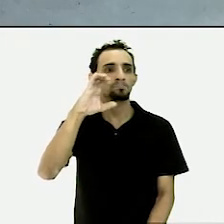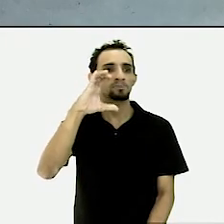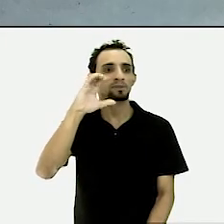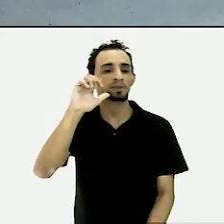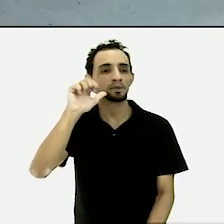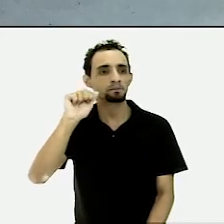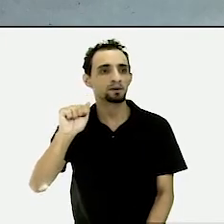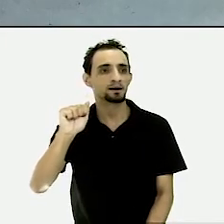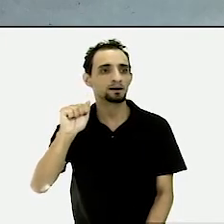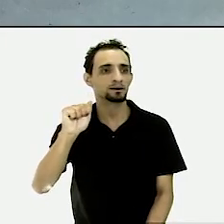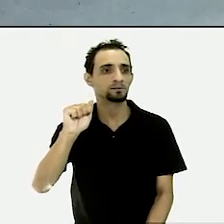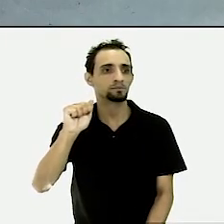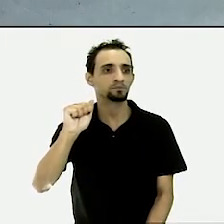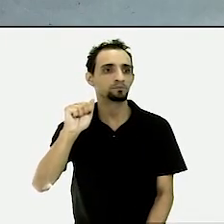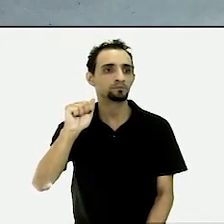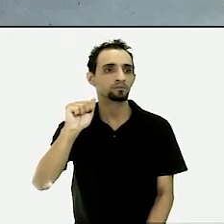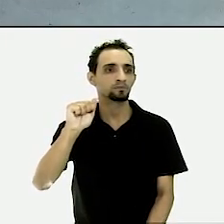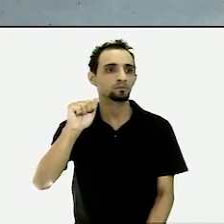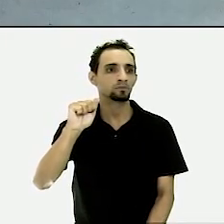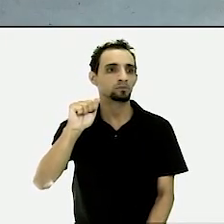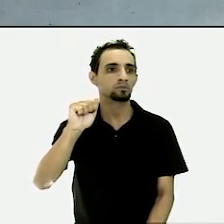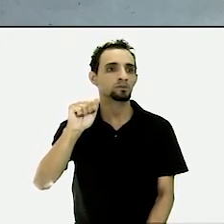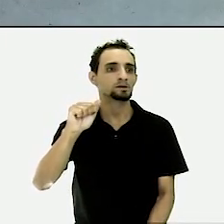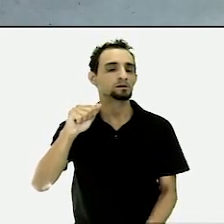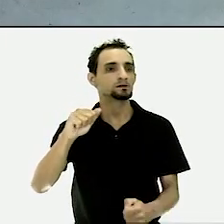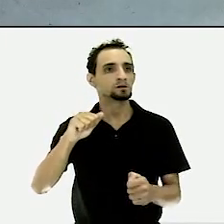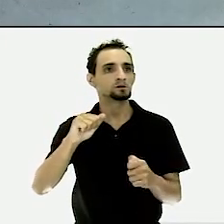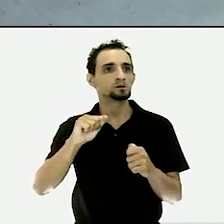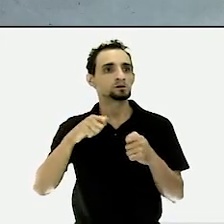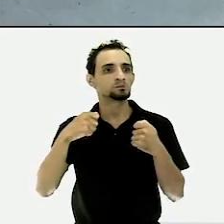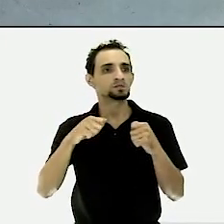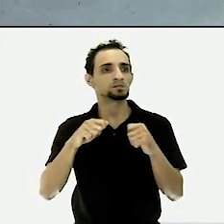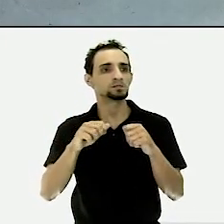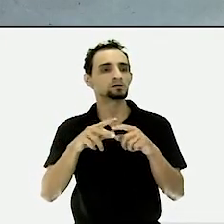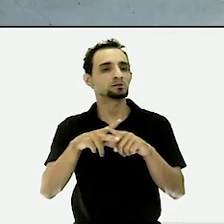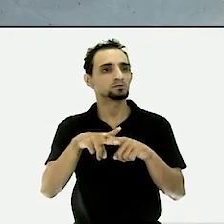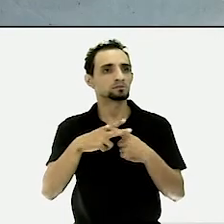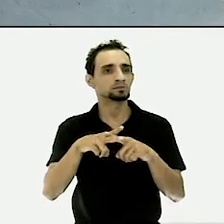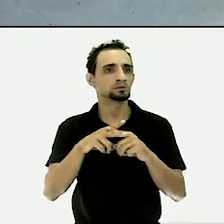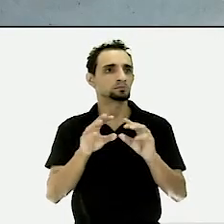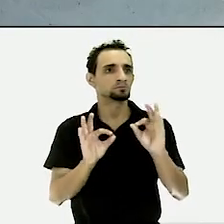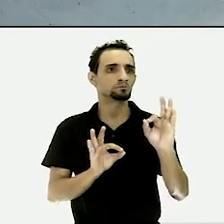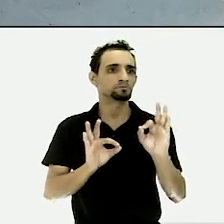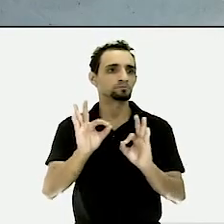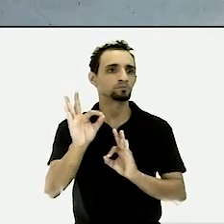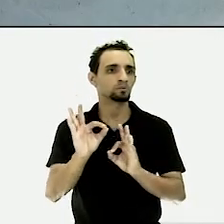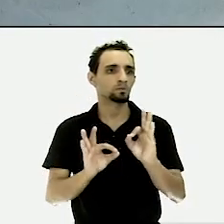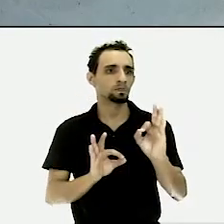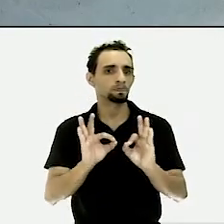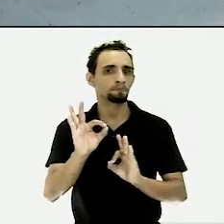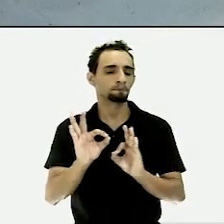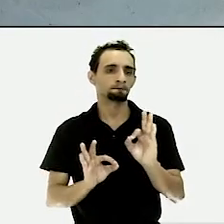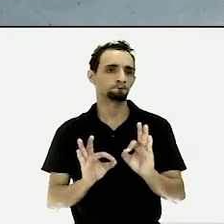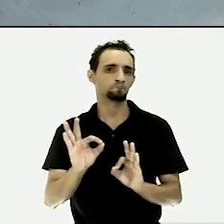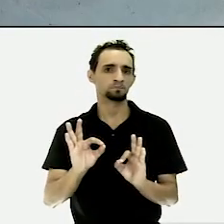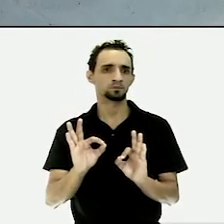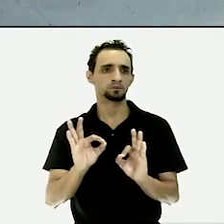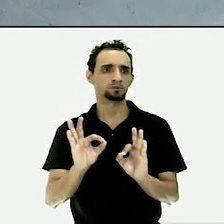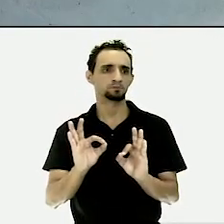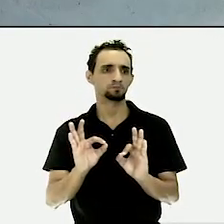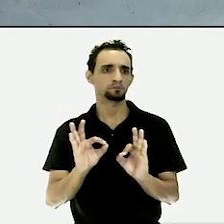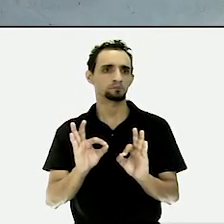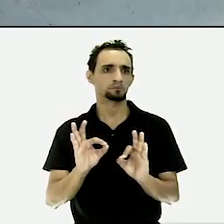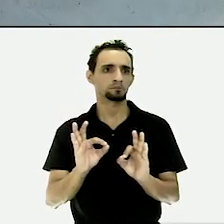coisa... Fiquem tranquilos que não vai ser feito isso, não há nem verba para isso, não tem nem orçamento para fazer a